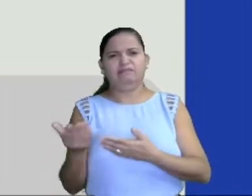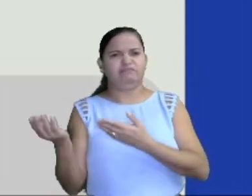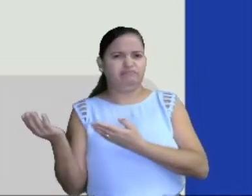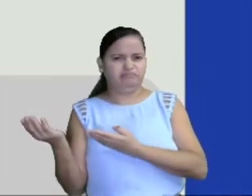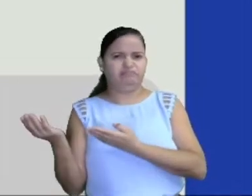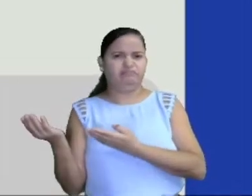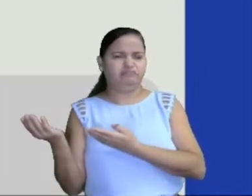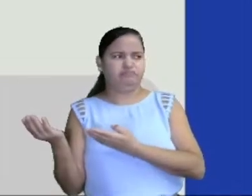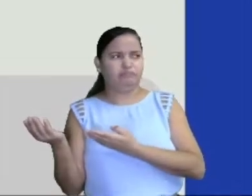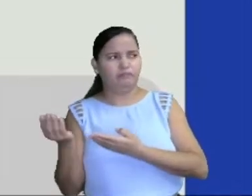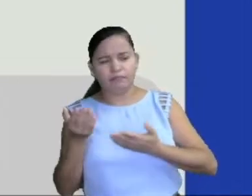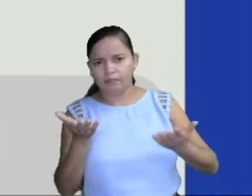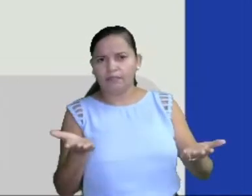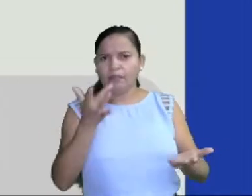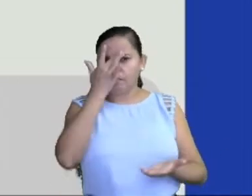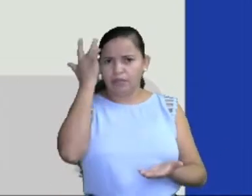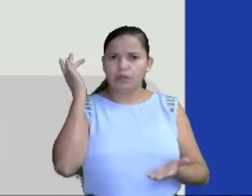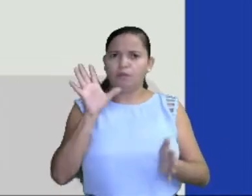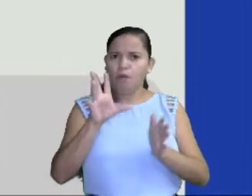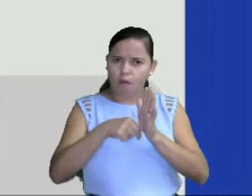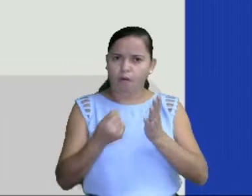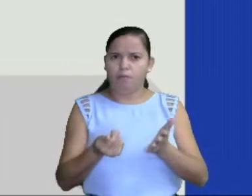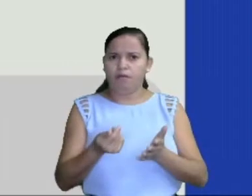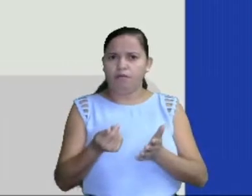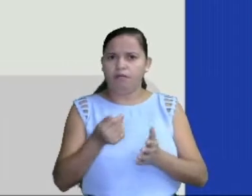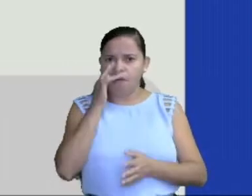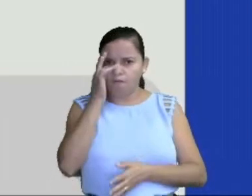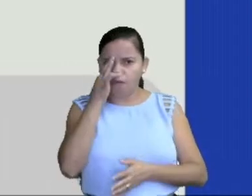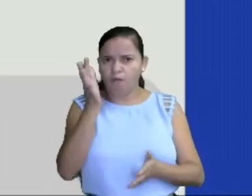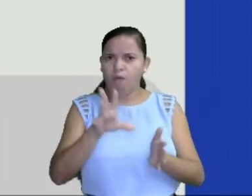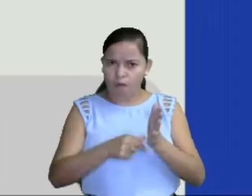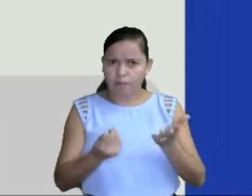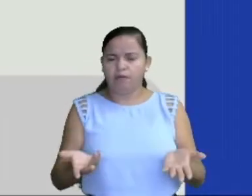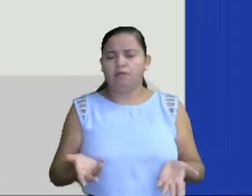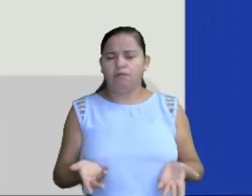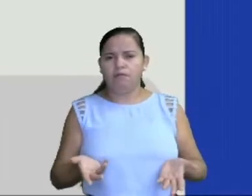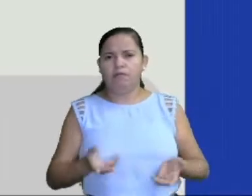que rouba, minha gente, as plantinhas do jardim, das praças.